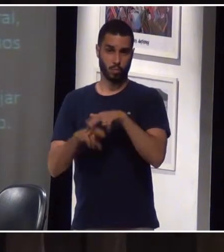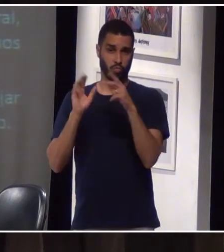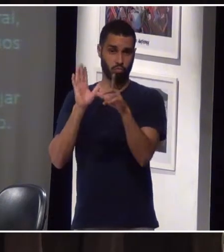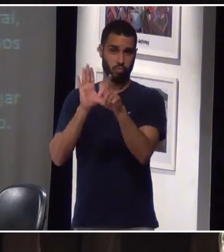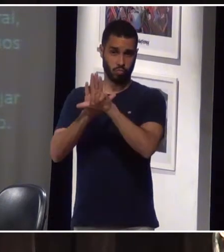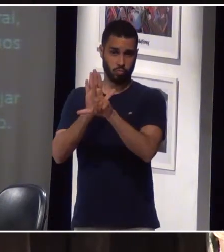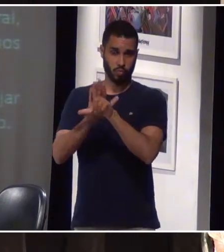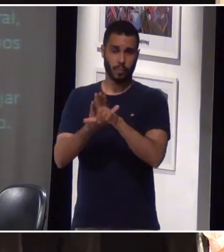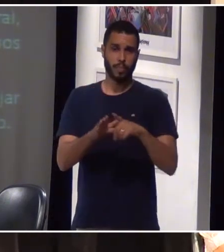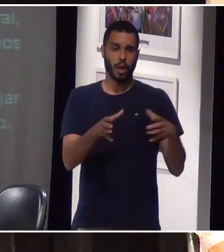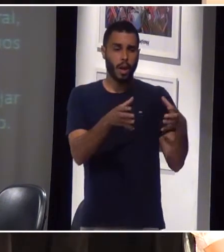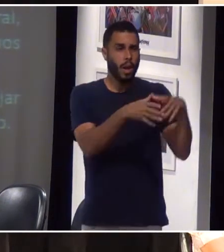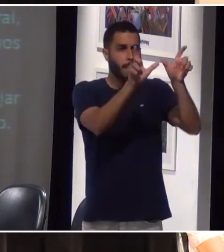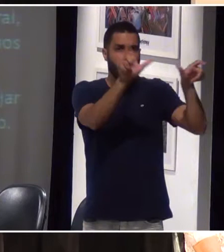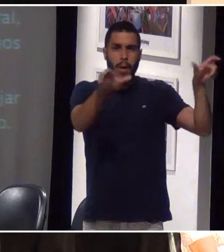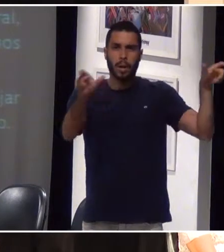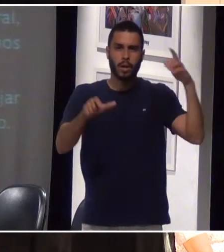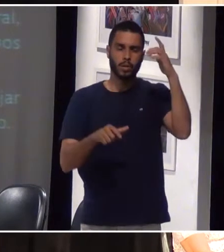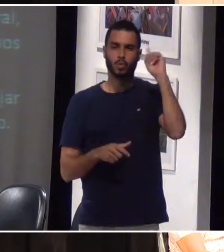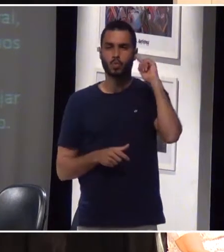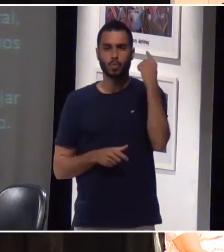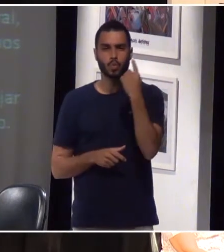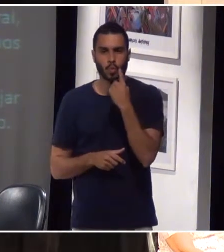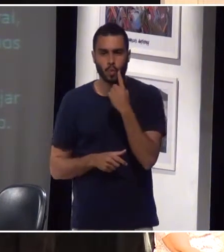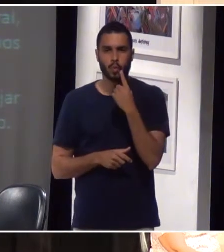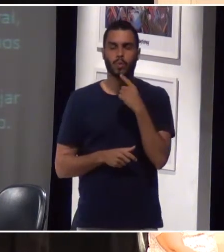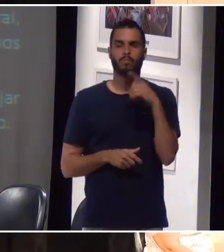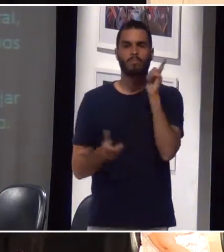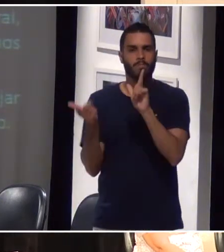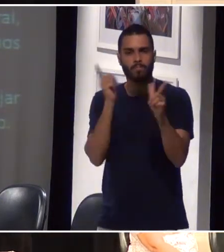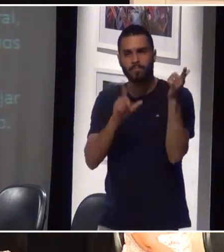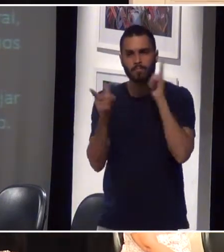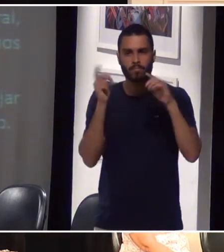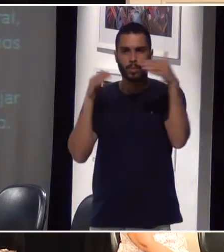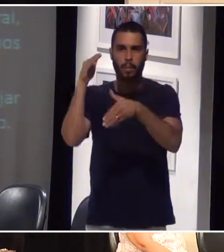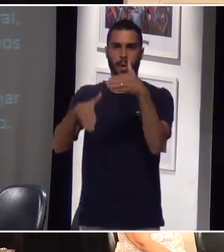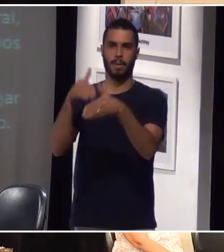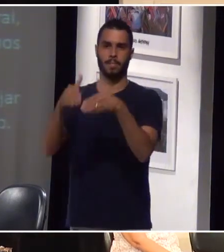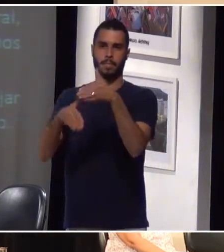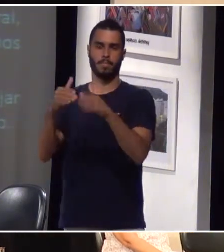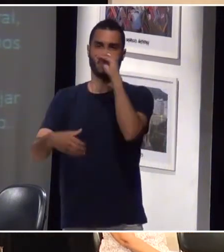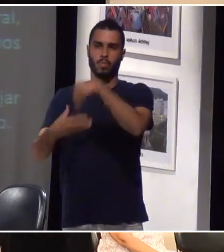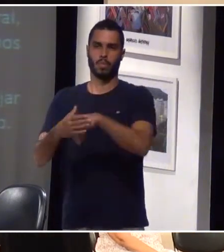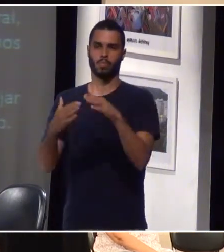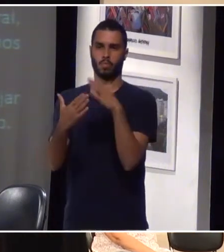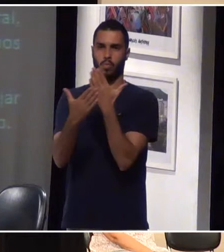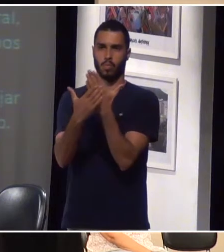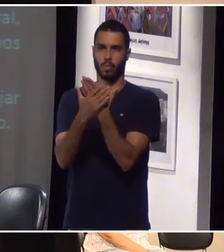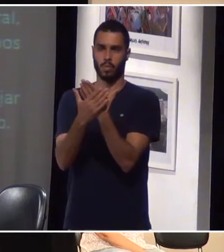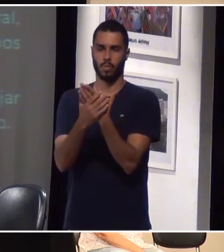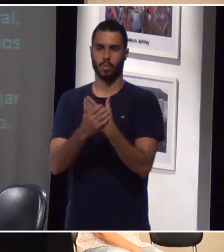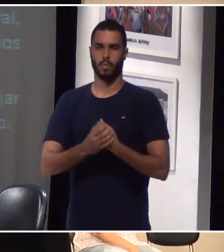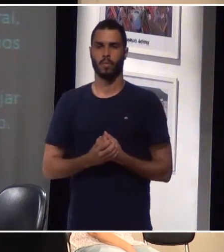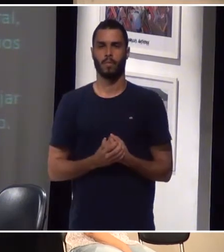sujeitos surdos estão cada vez mais seduzidos a se inserirem no espaço da escola comum, ainda que isso ocorra de forma indireta,